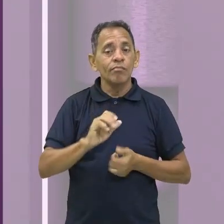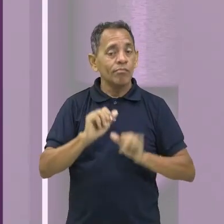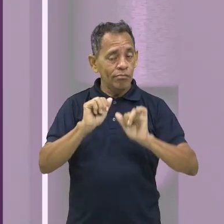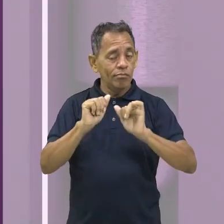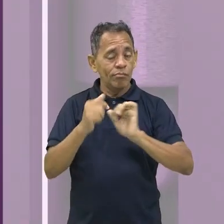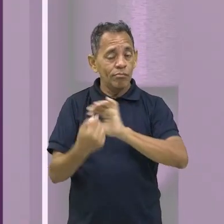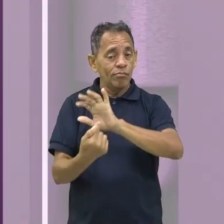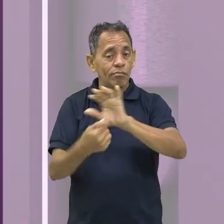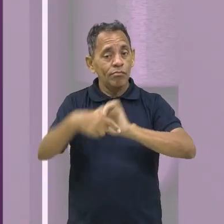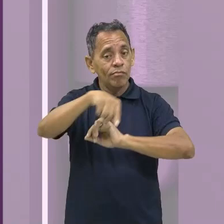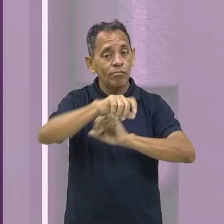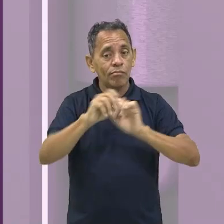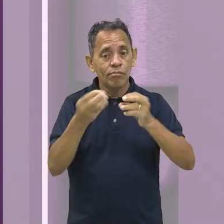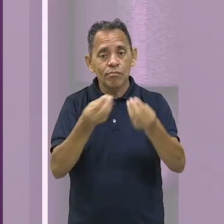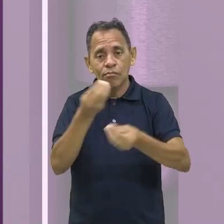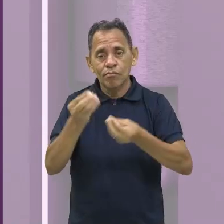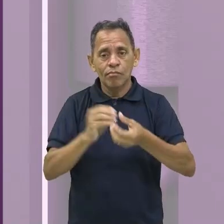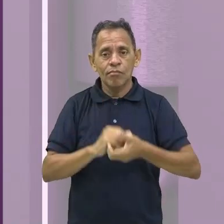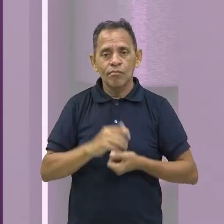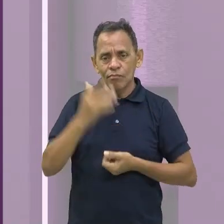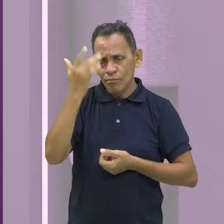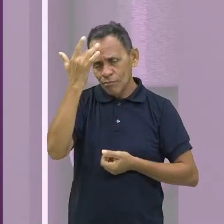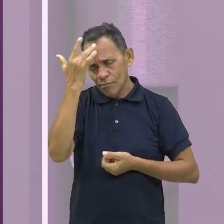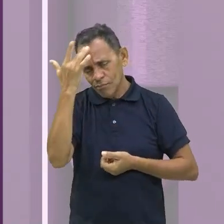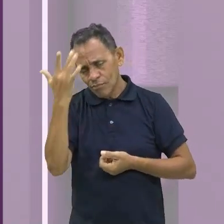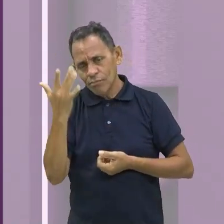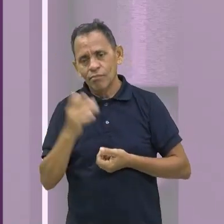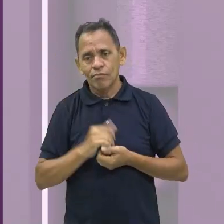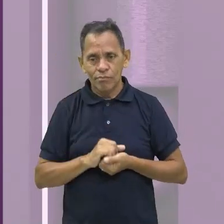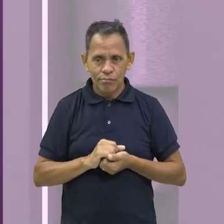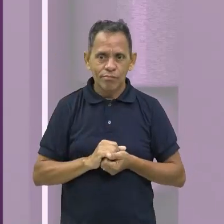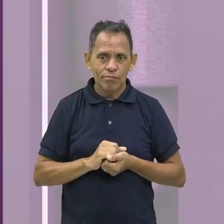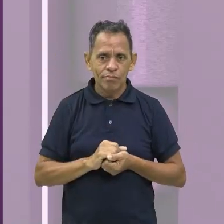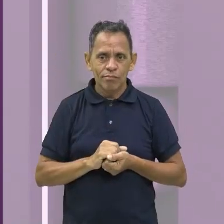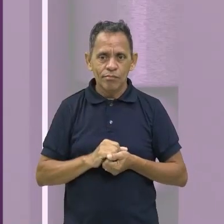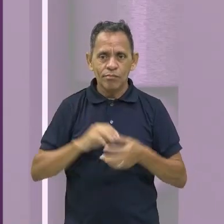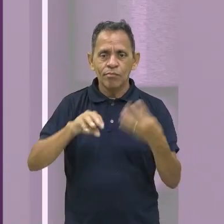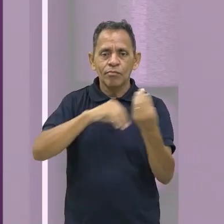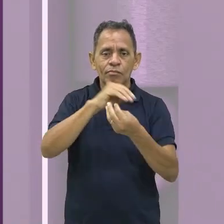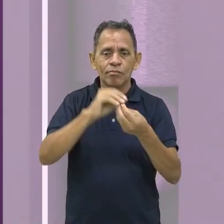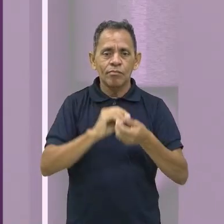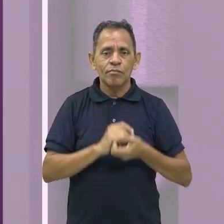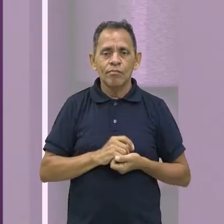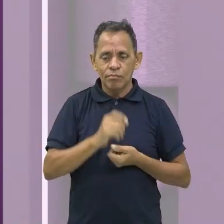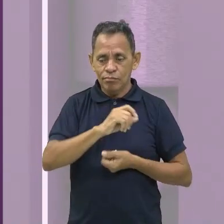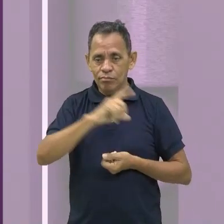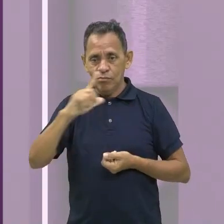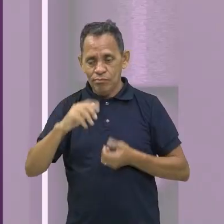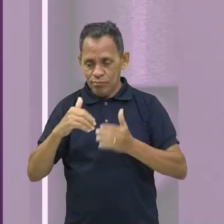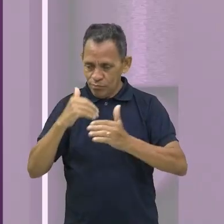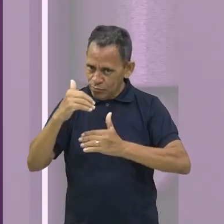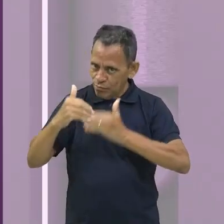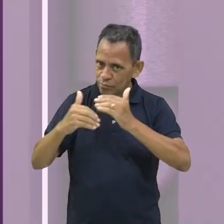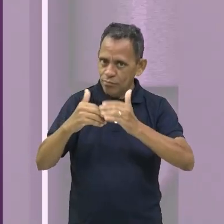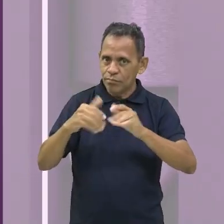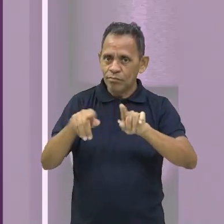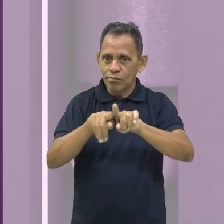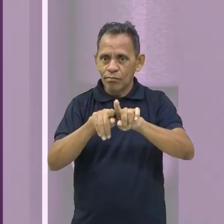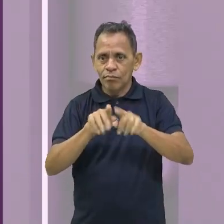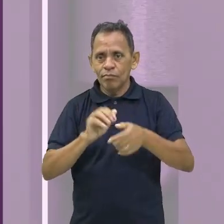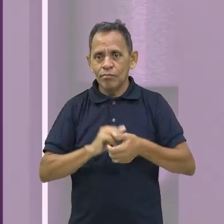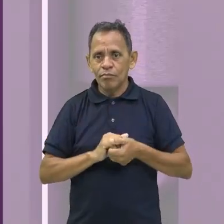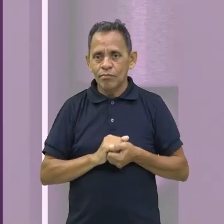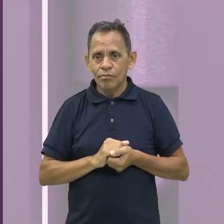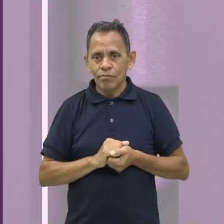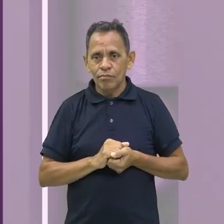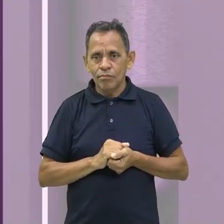resolver, né, a questão quando envolve aumentos sucessivos, sem você precisar passar aí por todas essas, calcular separadamente os aumentos,